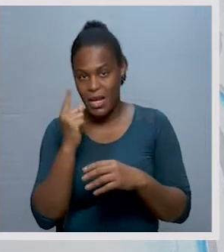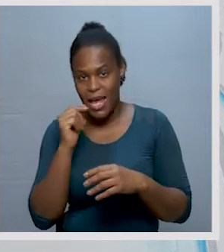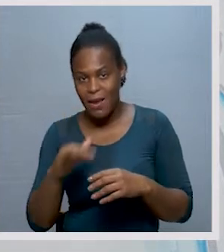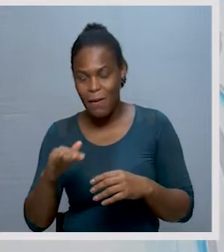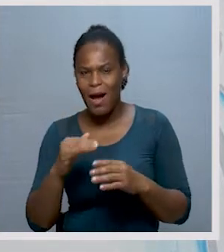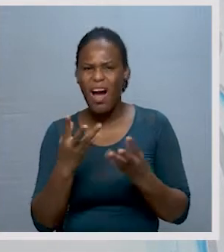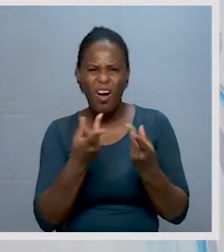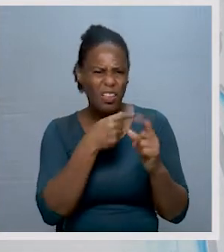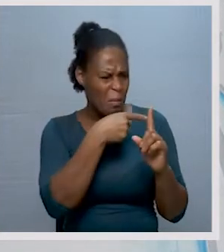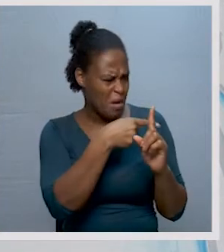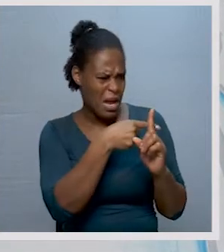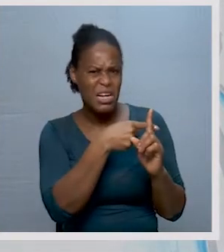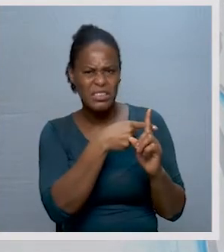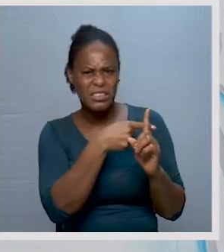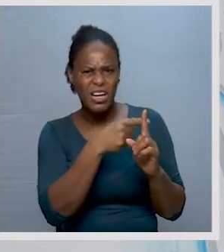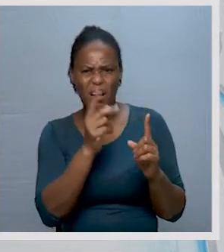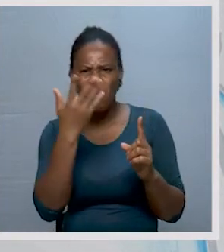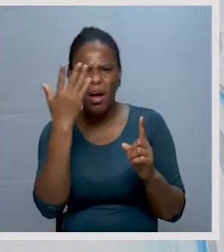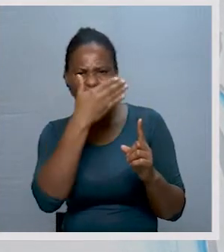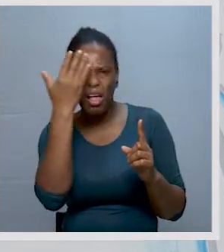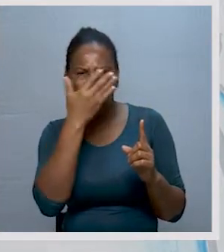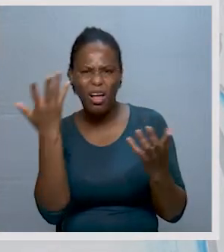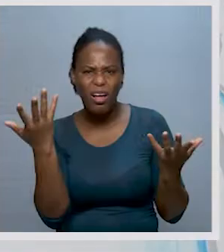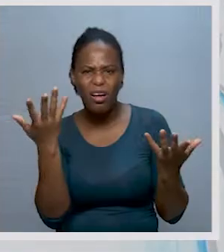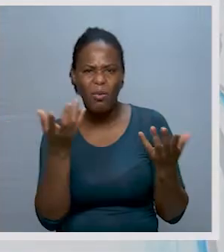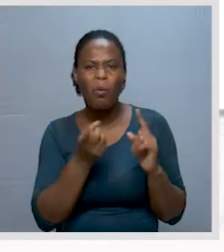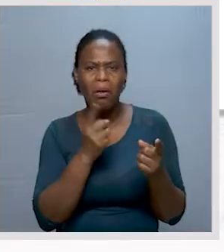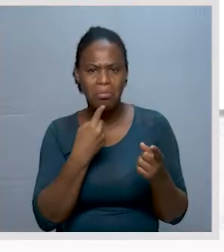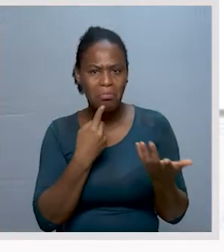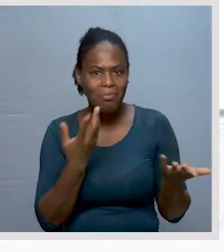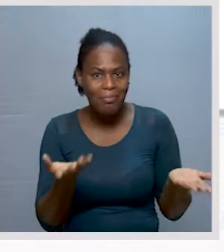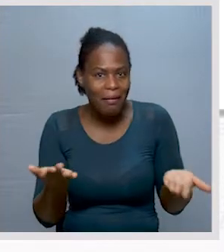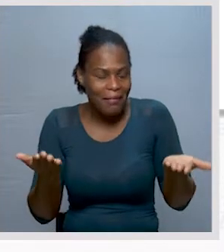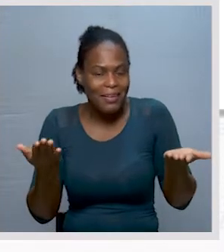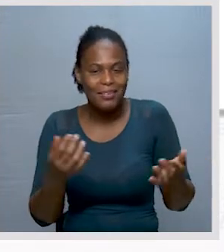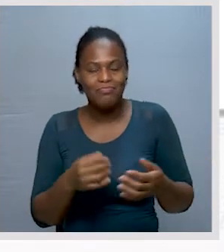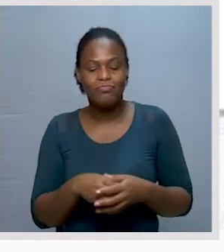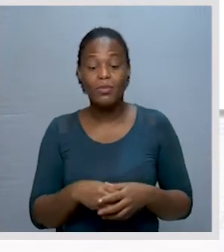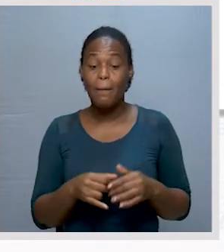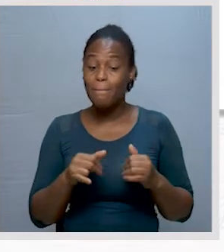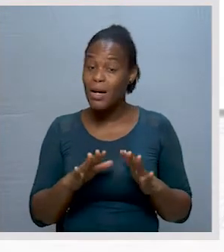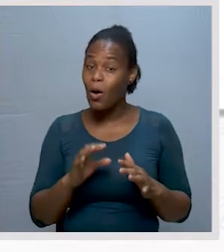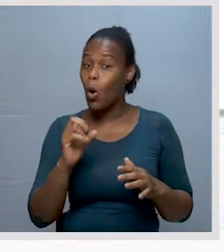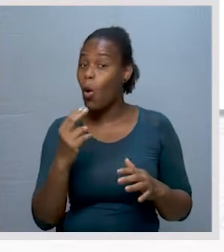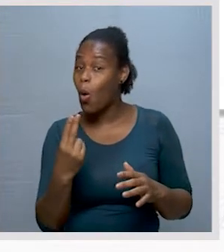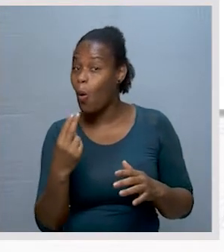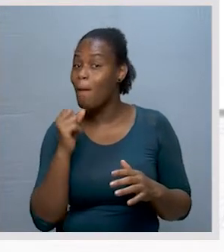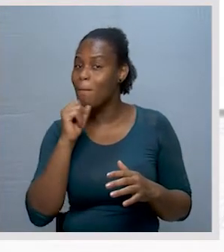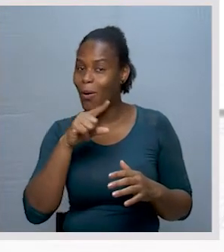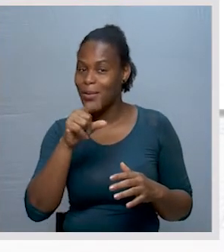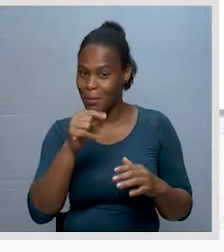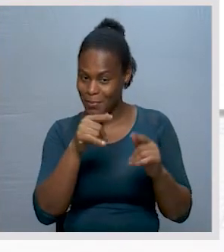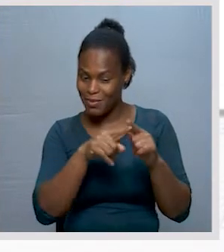que quer dizer isto? Nós já vamos entender. Mas também ele disse, ou podemos fazer